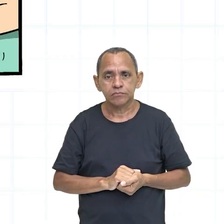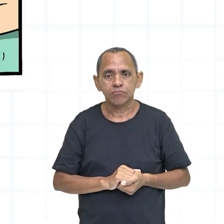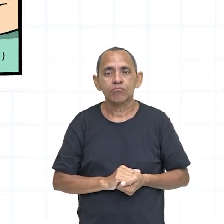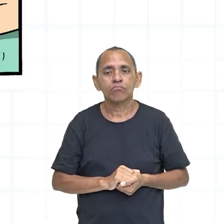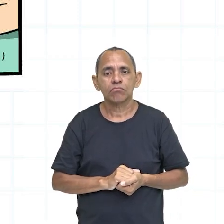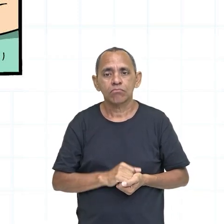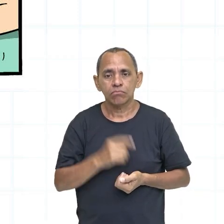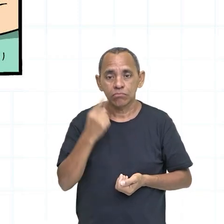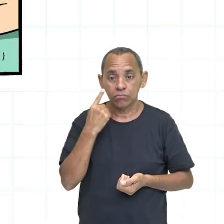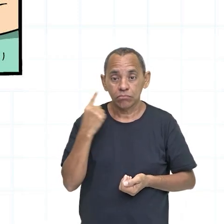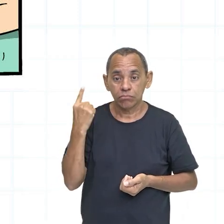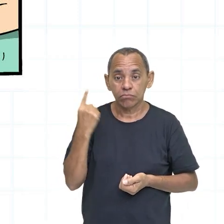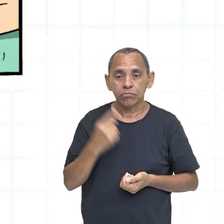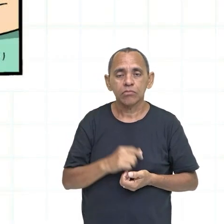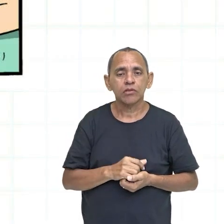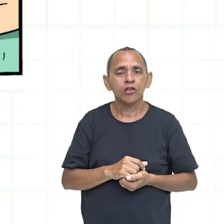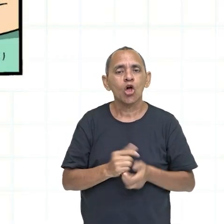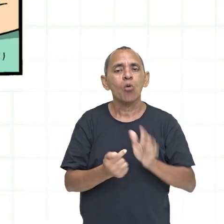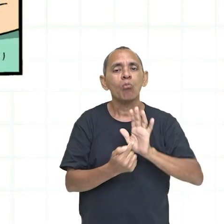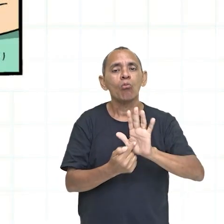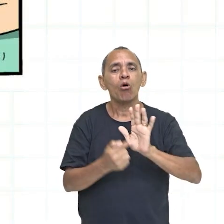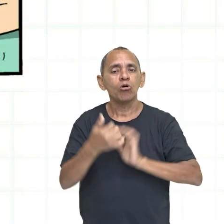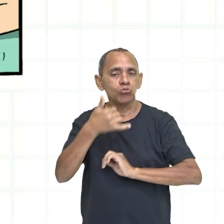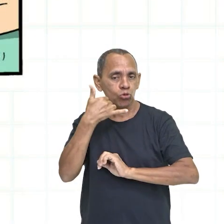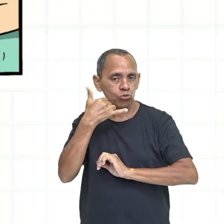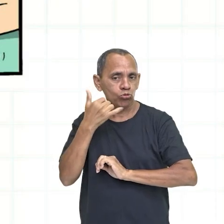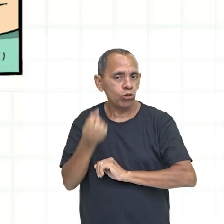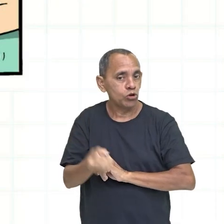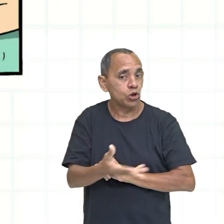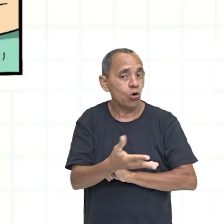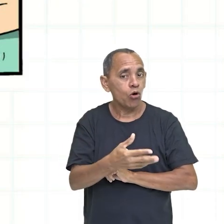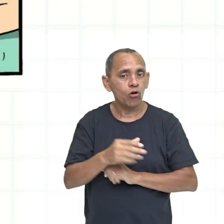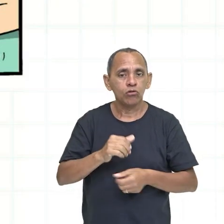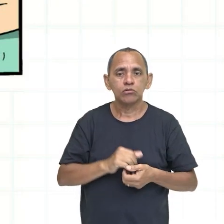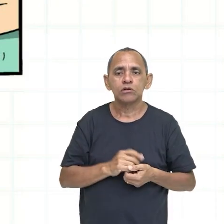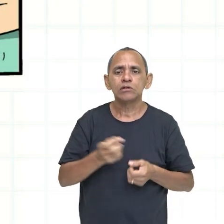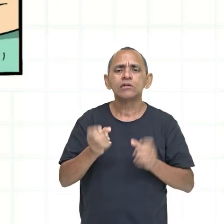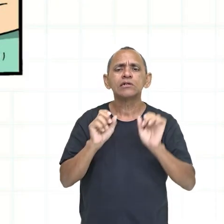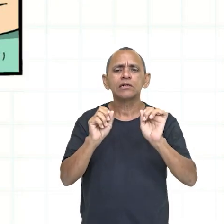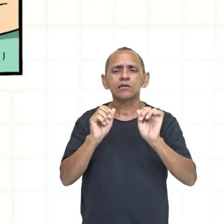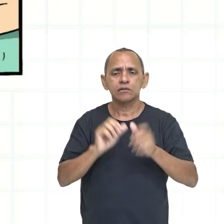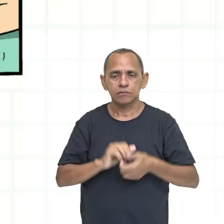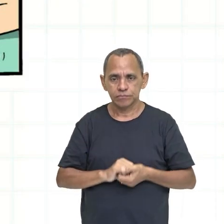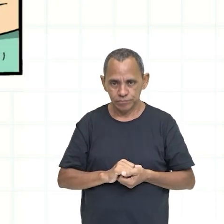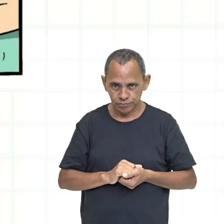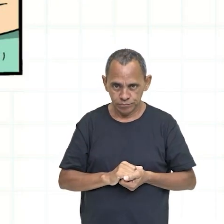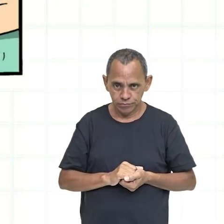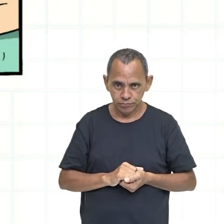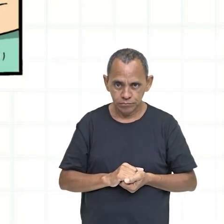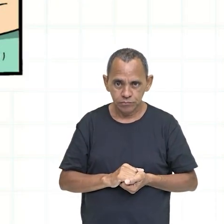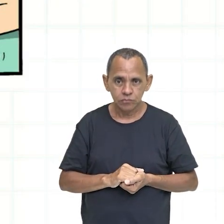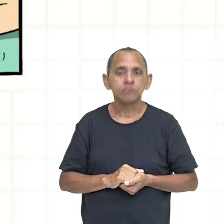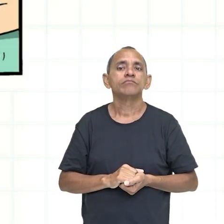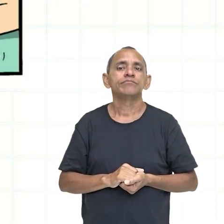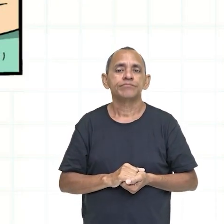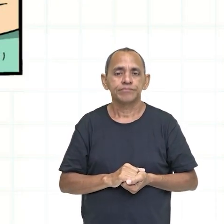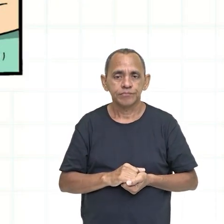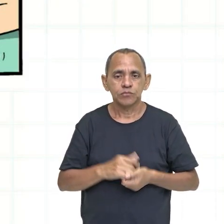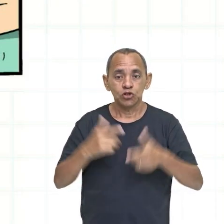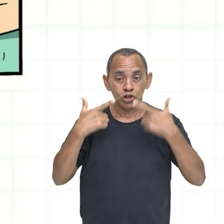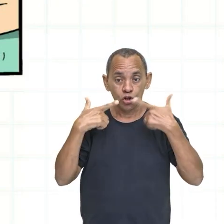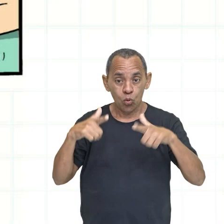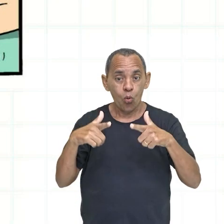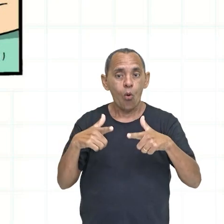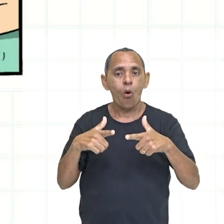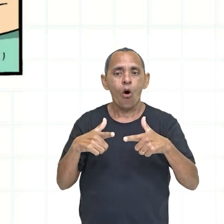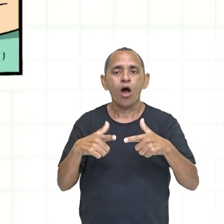um indivíduo mostrando um celular novo, né, com alguma informação. Olha só, ele quer te vender Isso é linguagem não verbal. Aqui também,